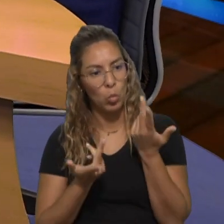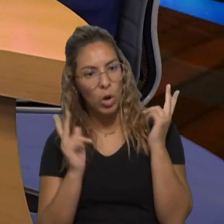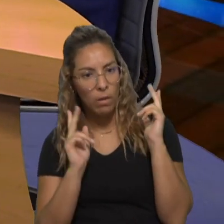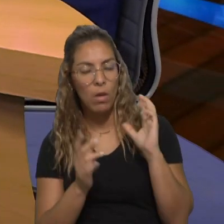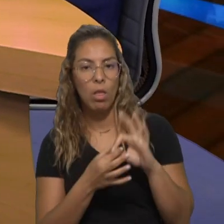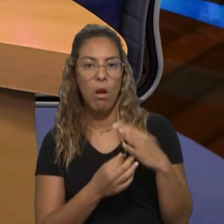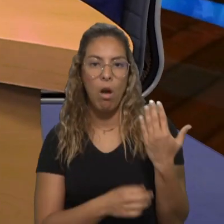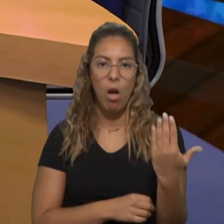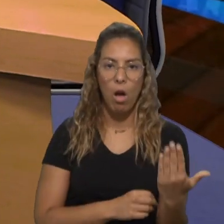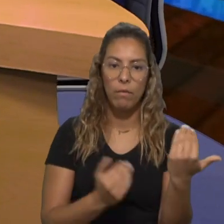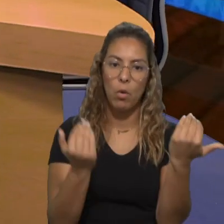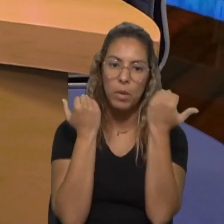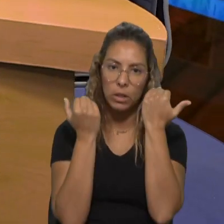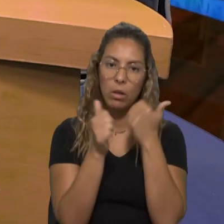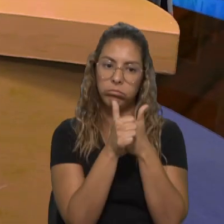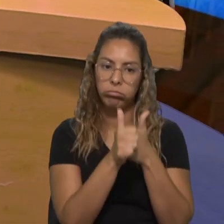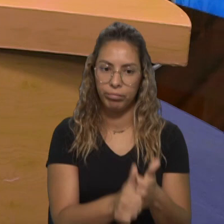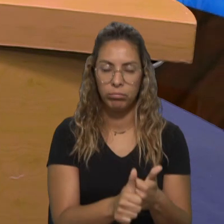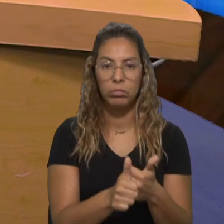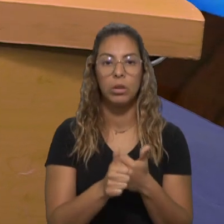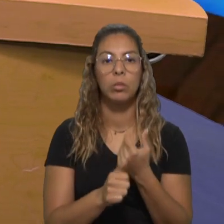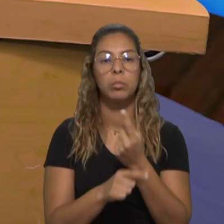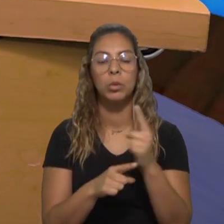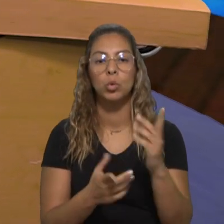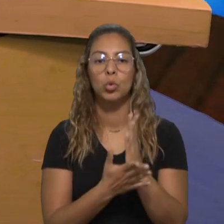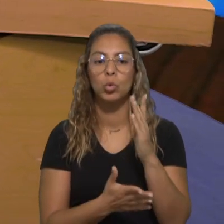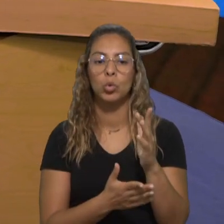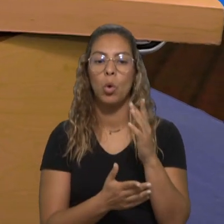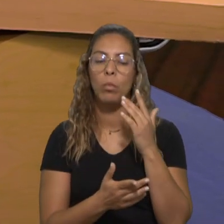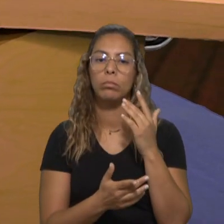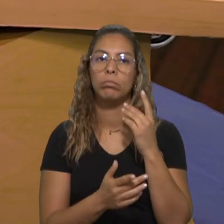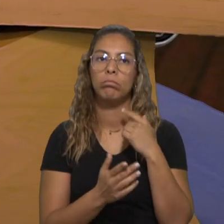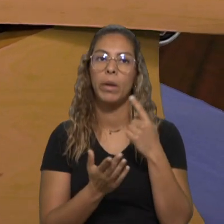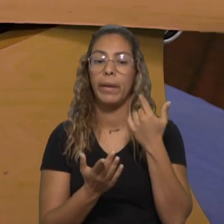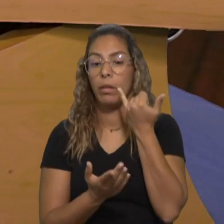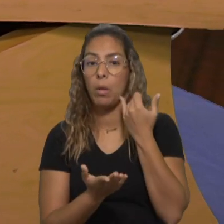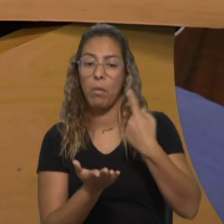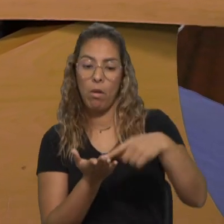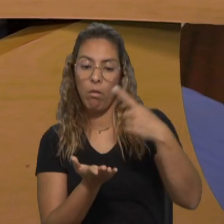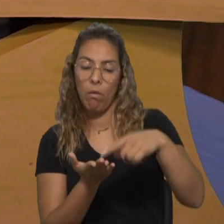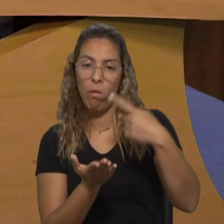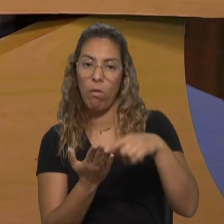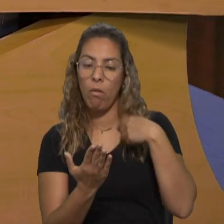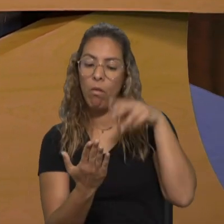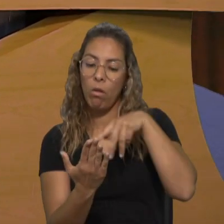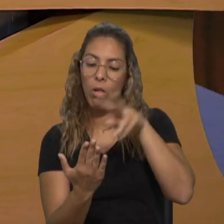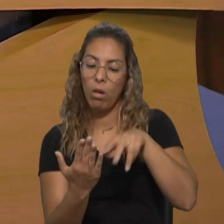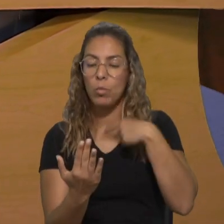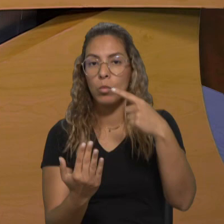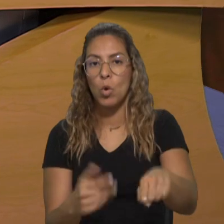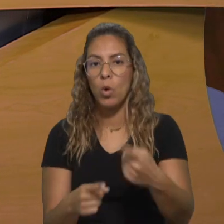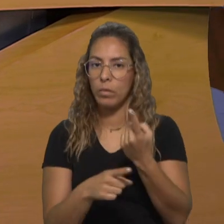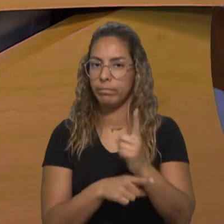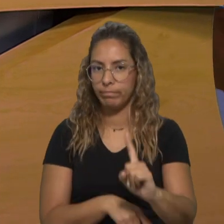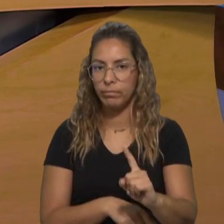na informação esclarecida, que não está apenas disponível no scroll de um telemóvel, que pede que se vá além de